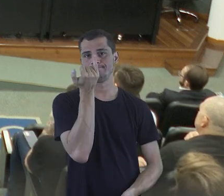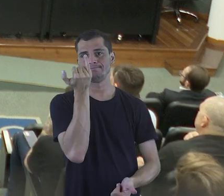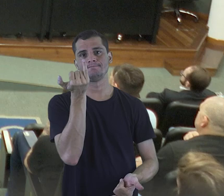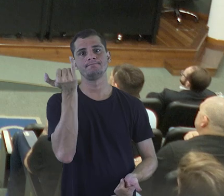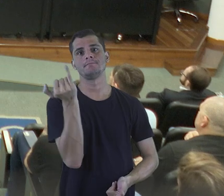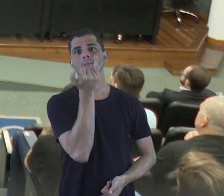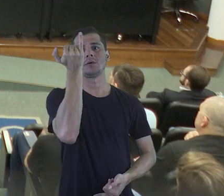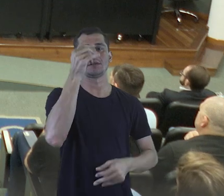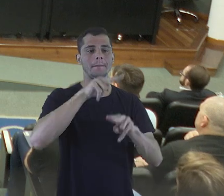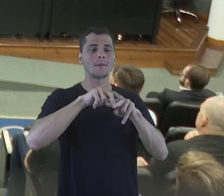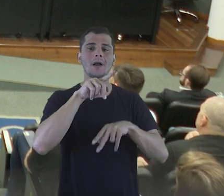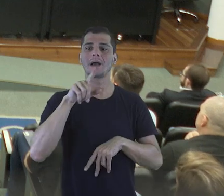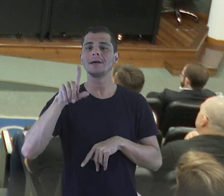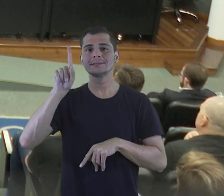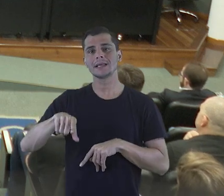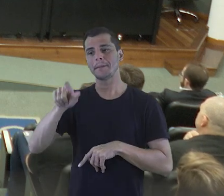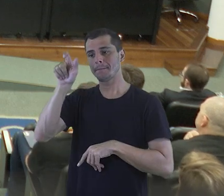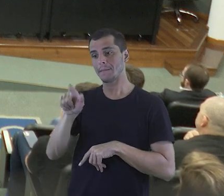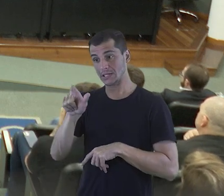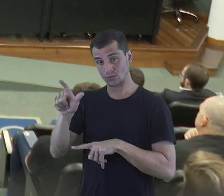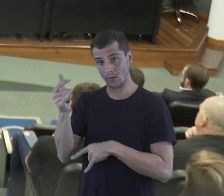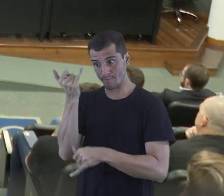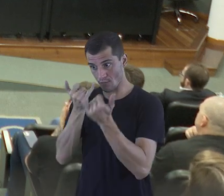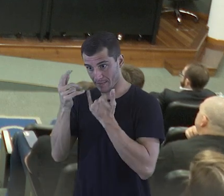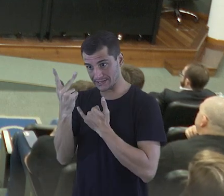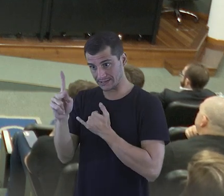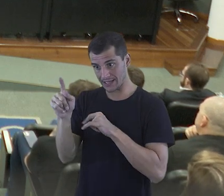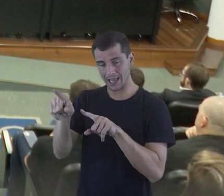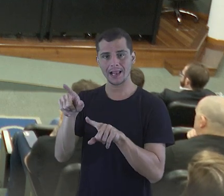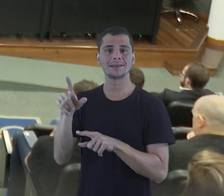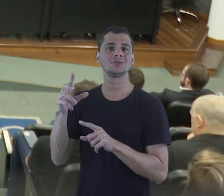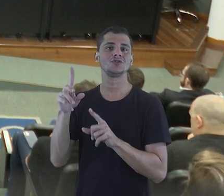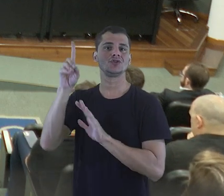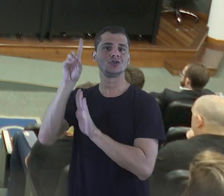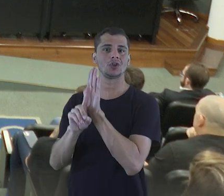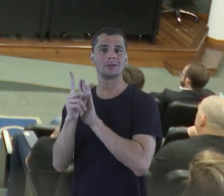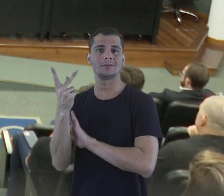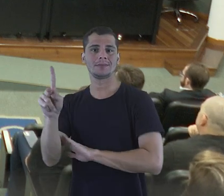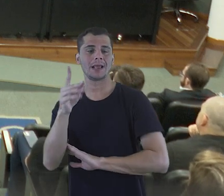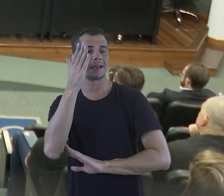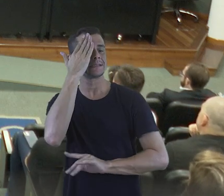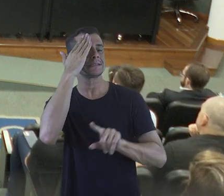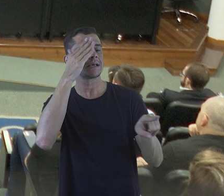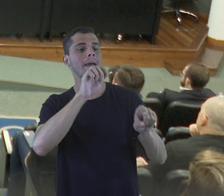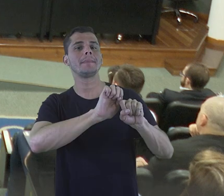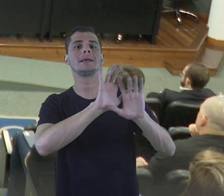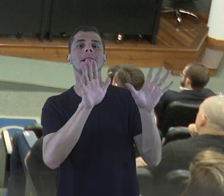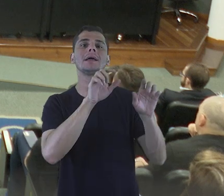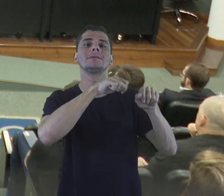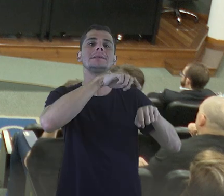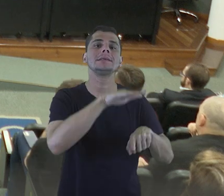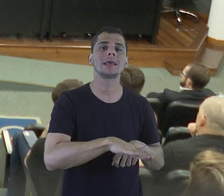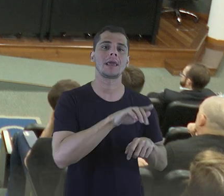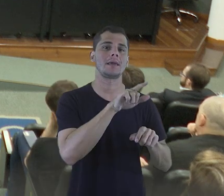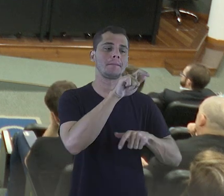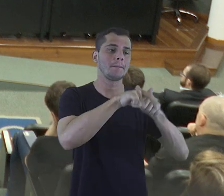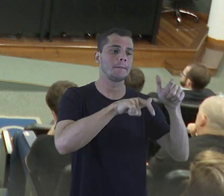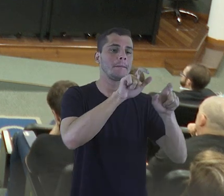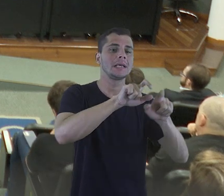importante porque é um direito do titular e direitos do titular com menção explícita aos direitos contidos no artigo 18